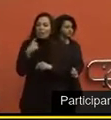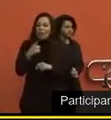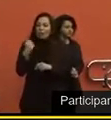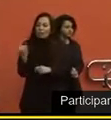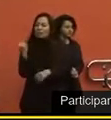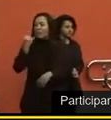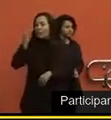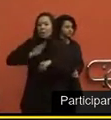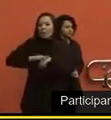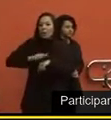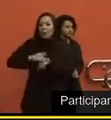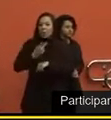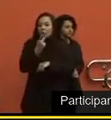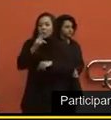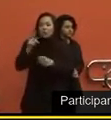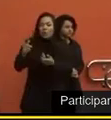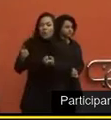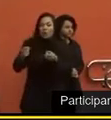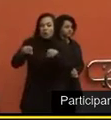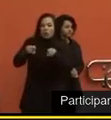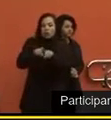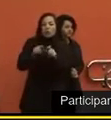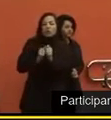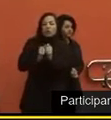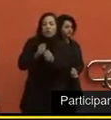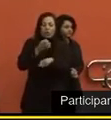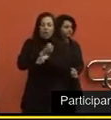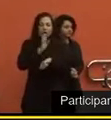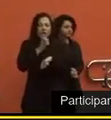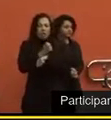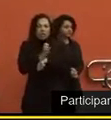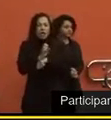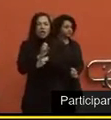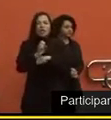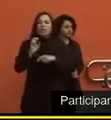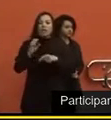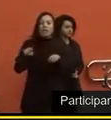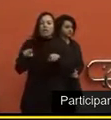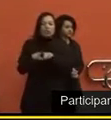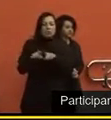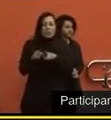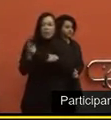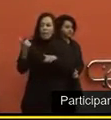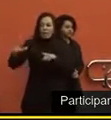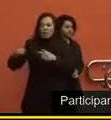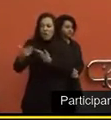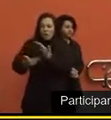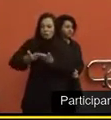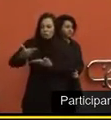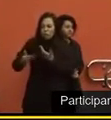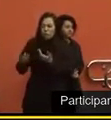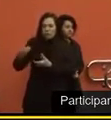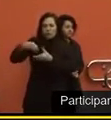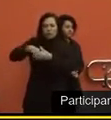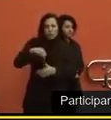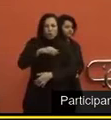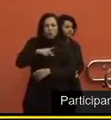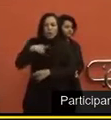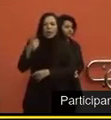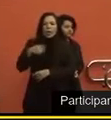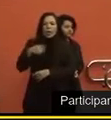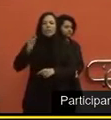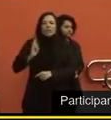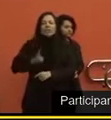fundamental colaboração de todos os servidores, estagiários forenses e não forenses e dos terceirizados, e por isso devemos